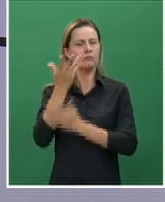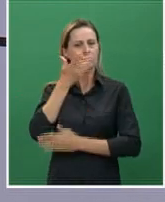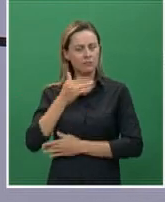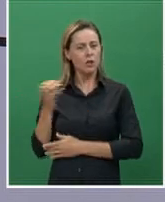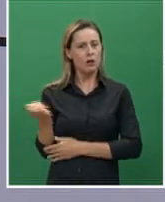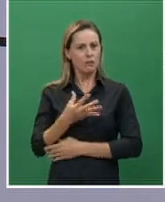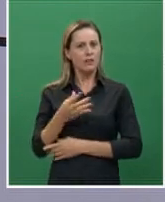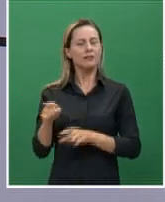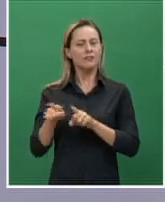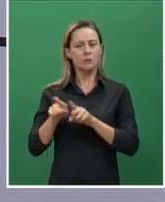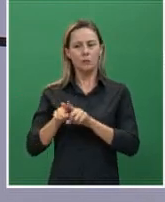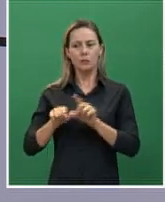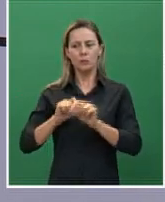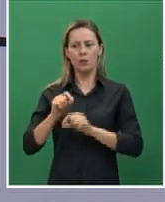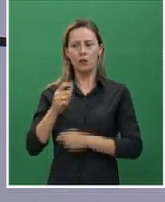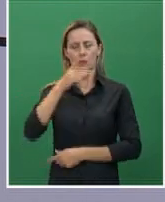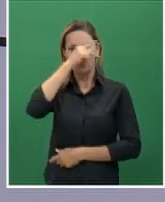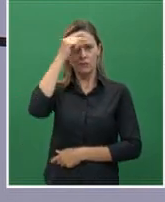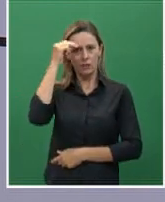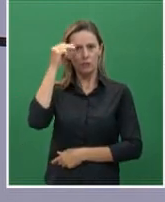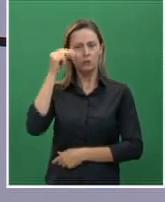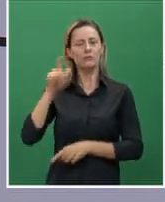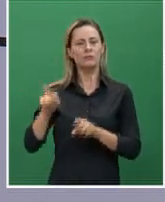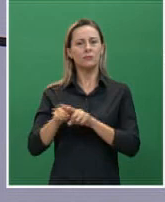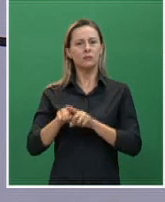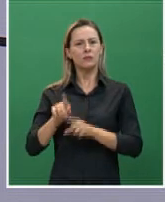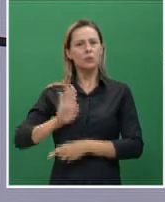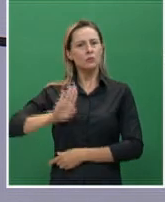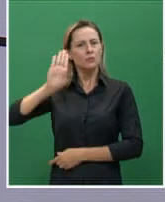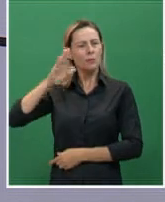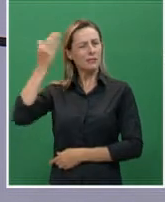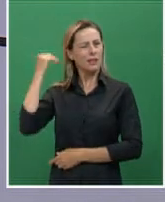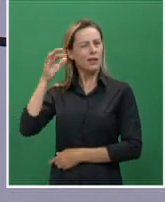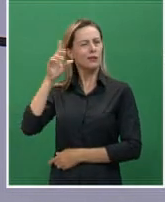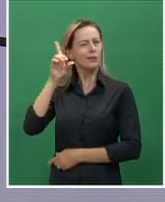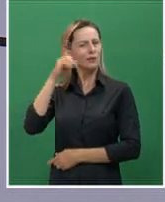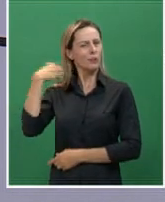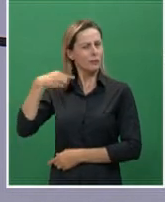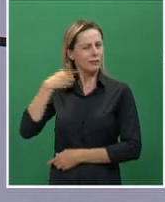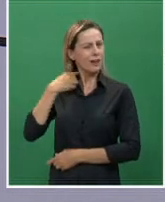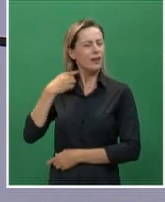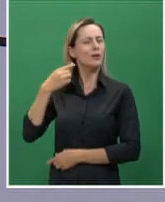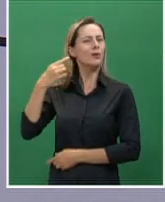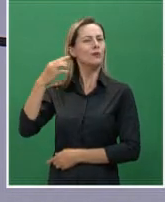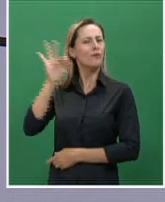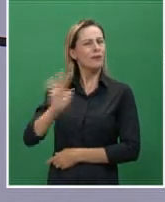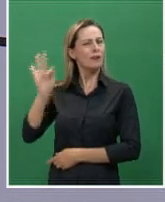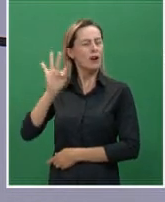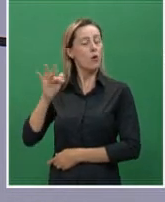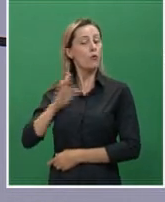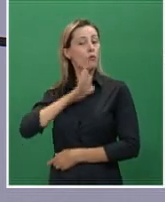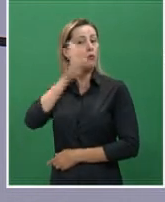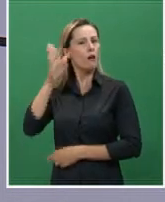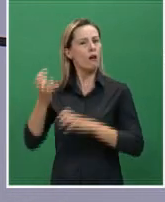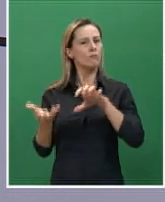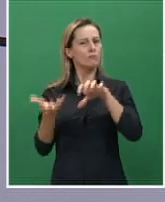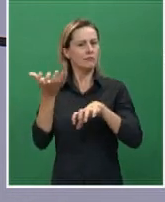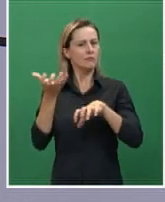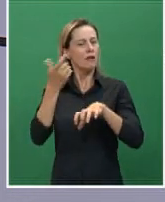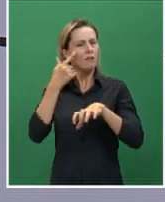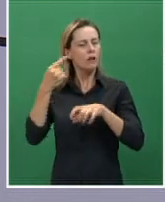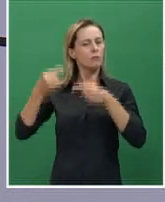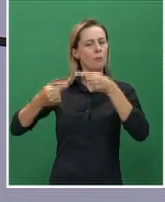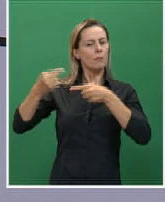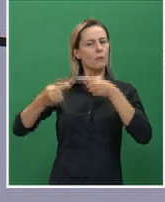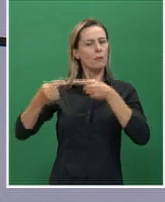temos em obras que inclusive quando eu fui Prefeito e o candidato era deputado federal fomos a Brasília para discutir o repasse desses recursos Que